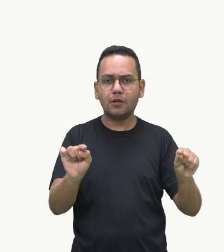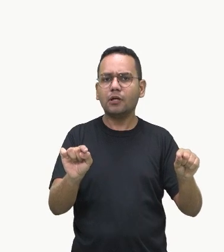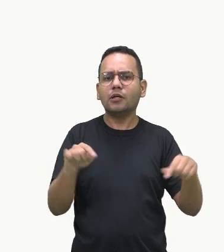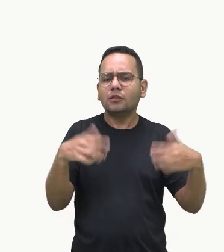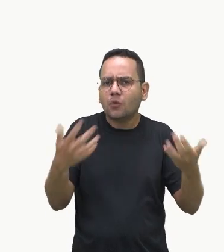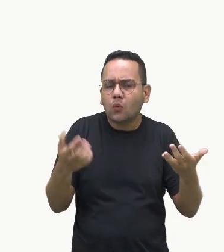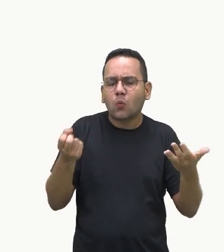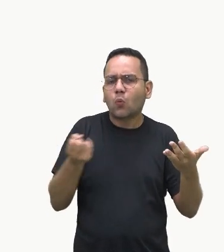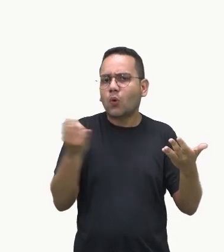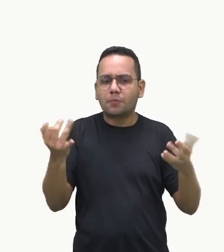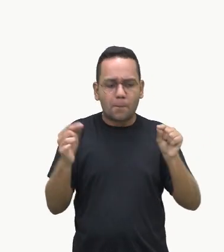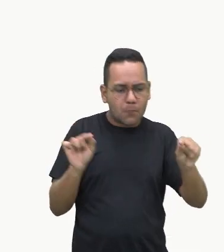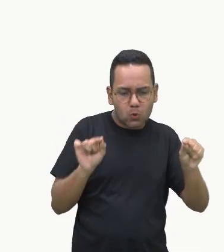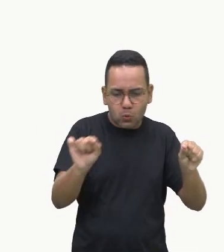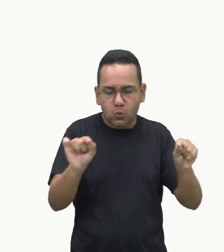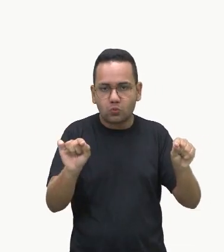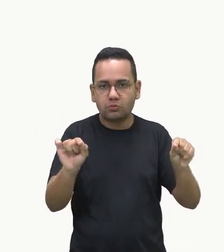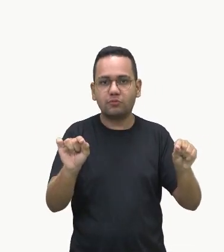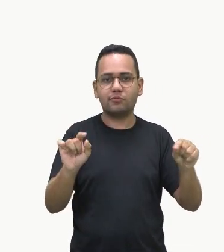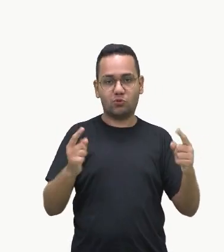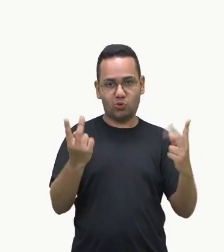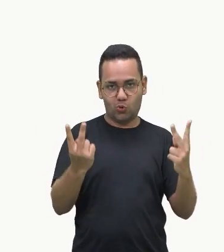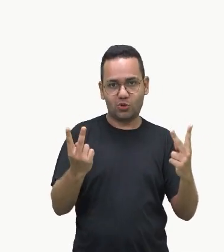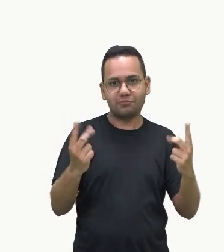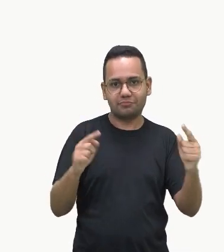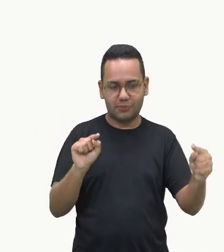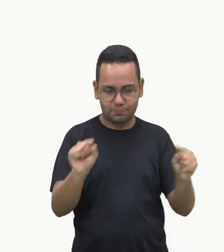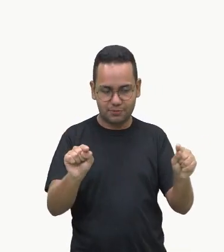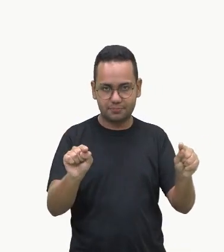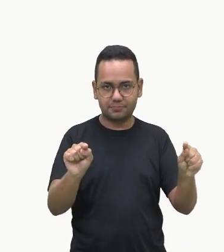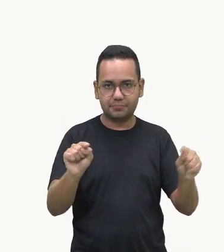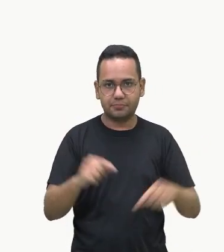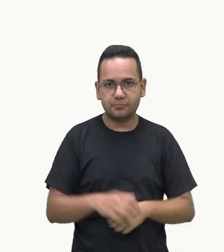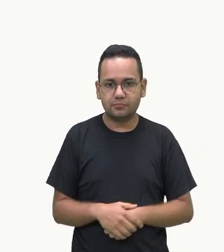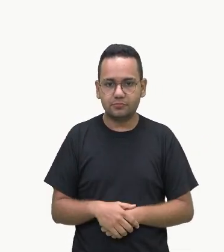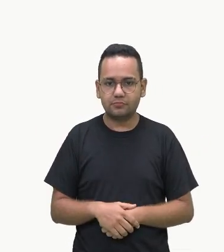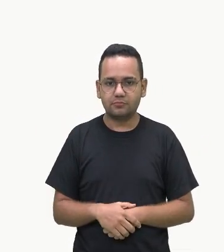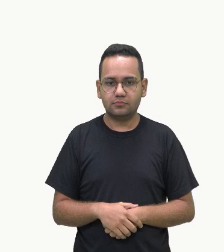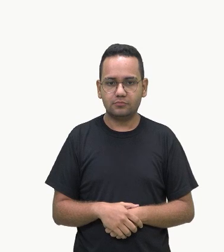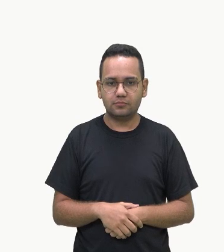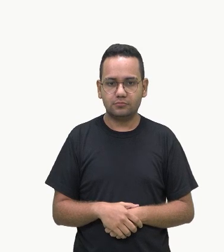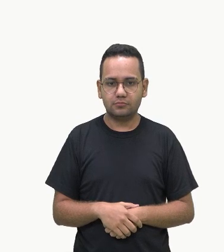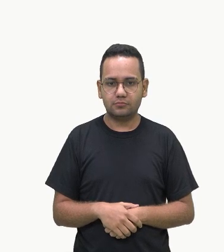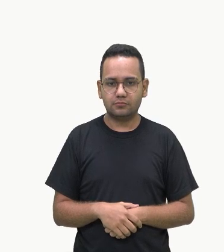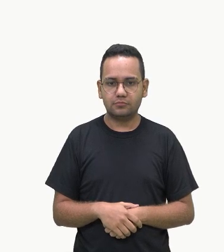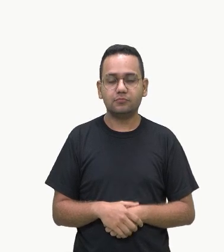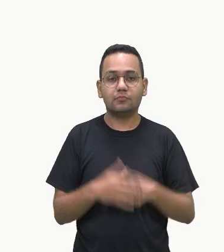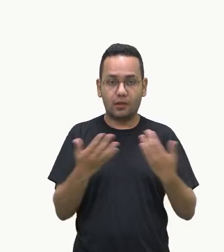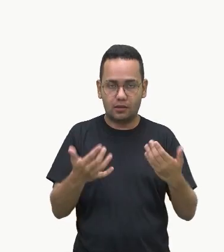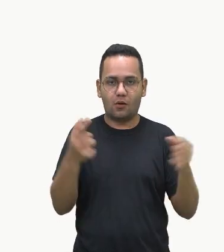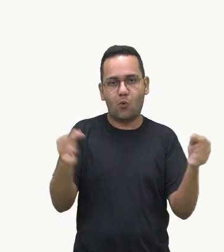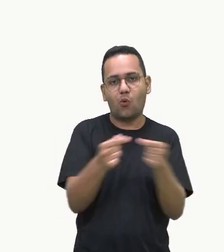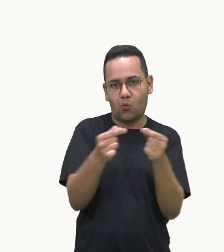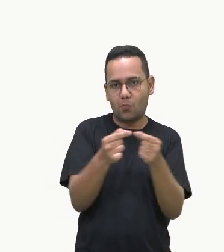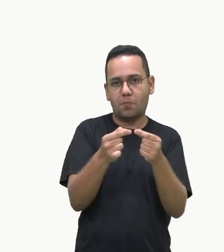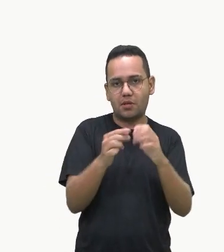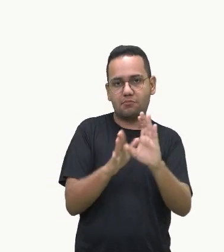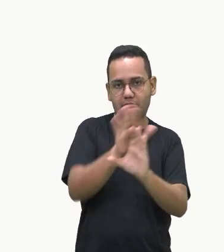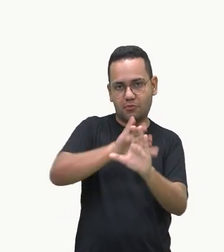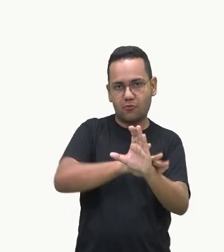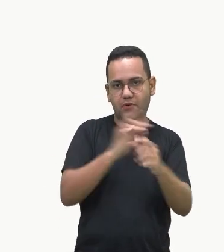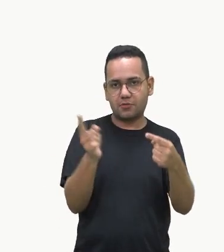polígono? Em 2. Quando ele tocar em 2, você estará diante de um polígono